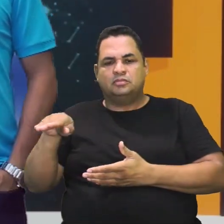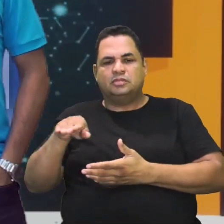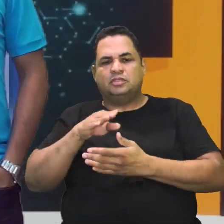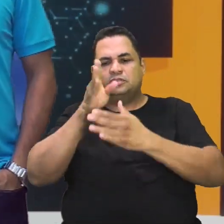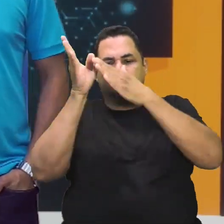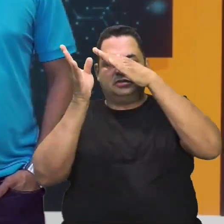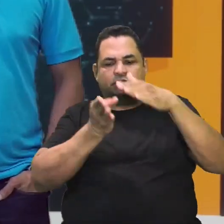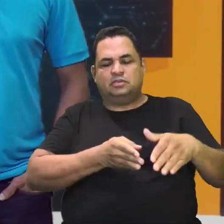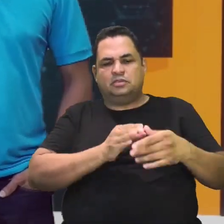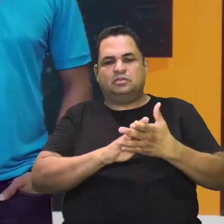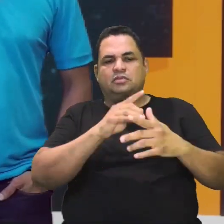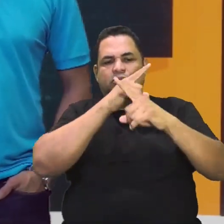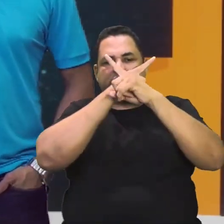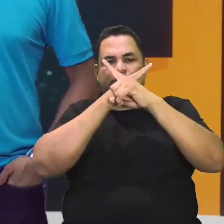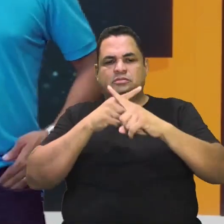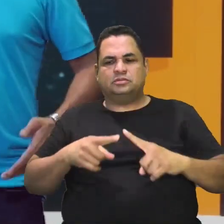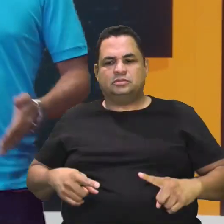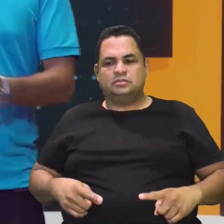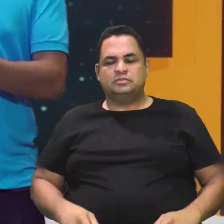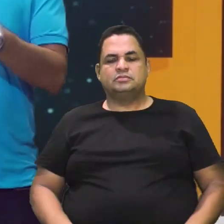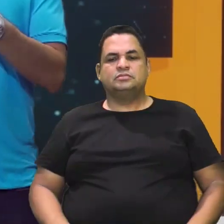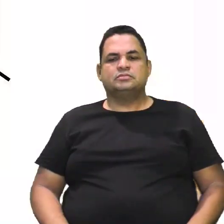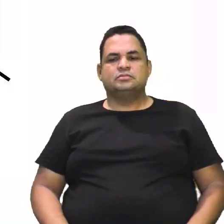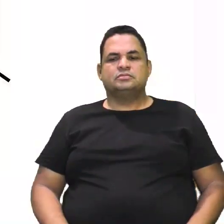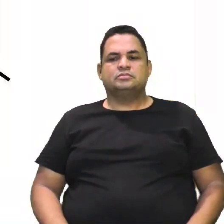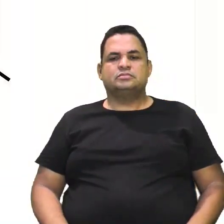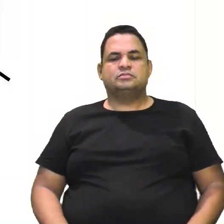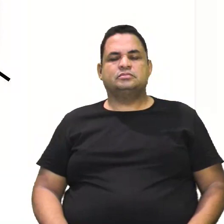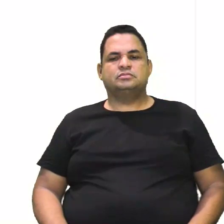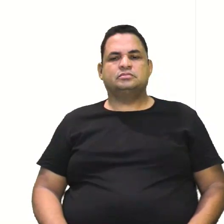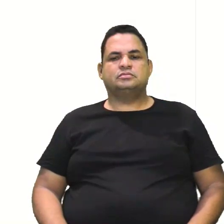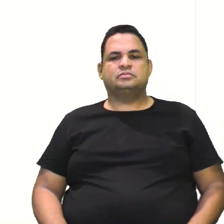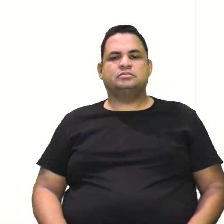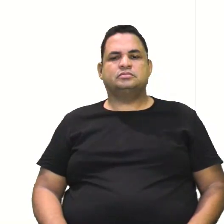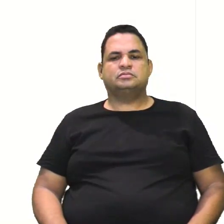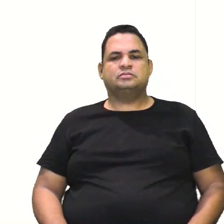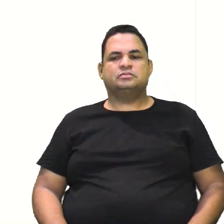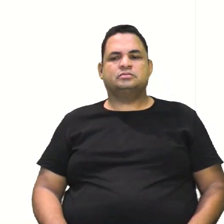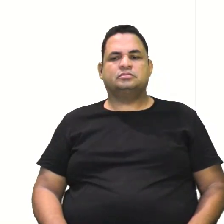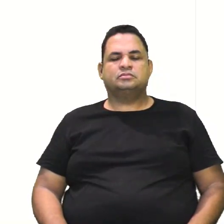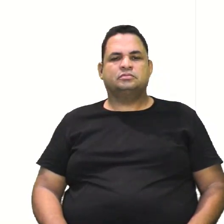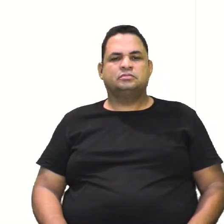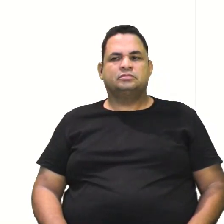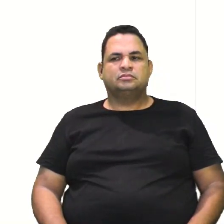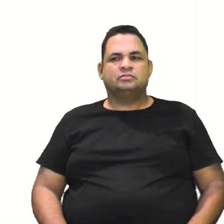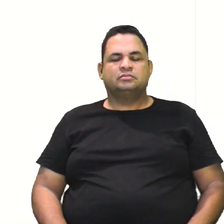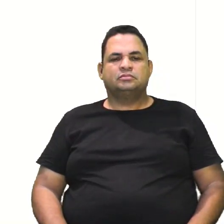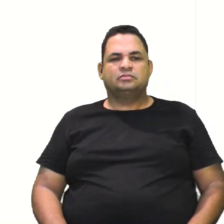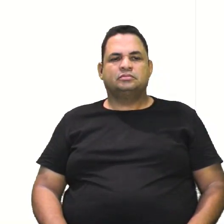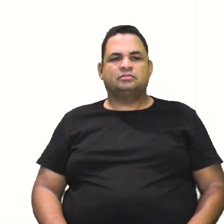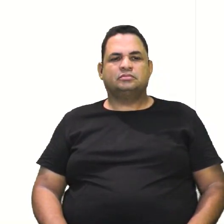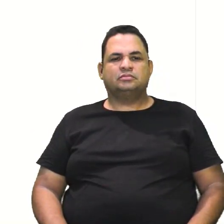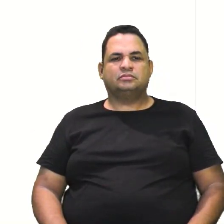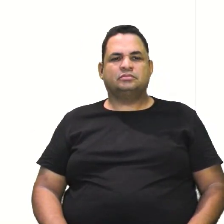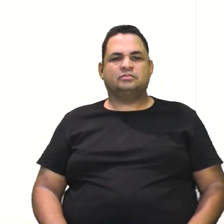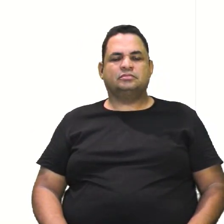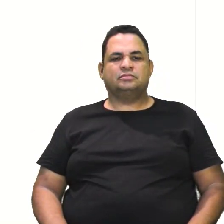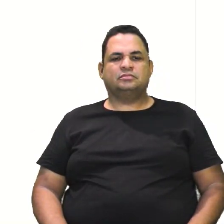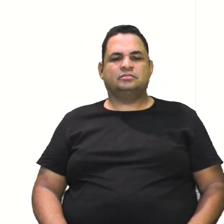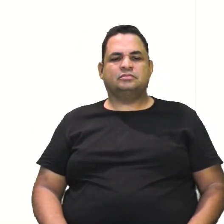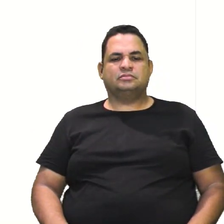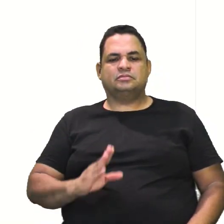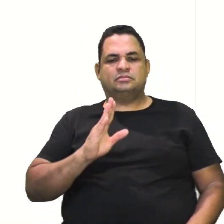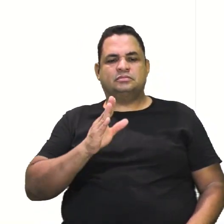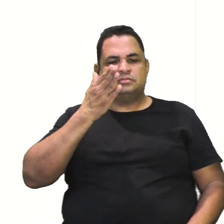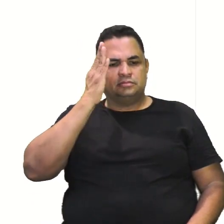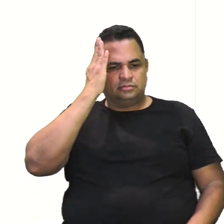concorrentes, tá certo? Uma vez entendido, vamos avante. Então, olha lá. Agora que a gente sabe bastante a diferença, né, a distinção entre